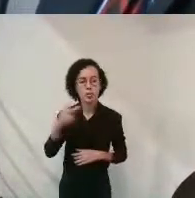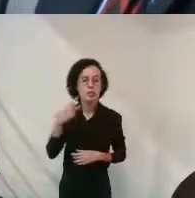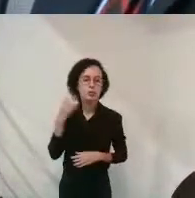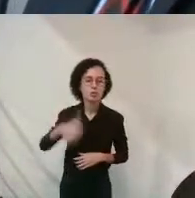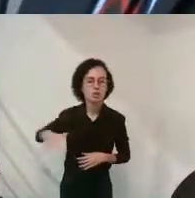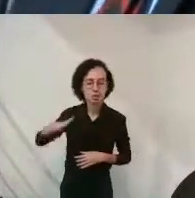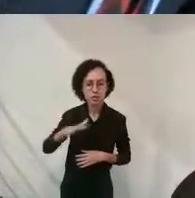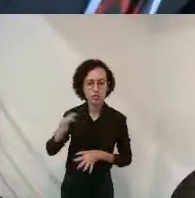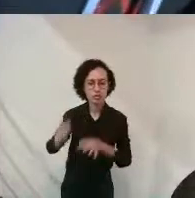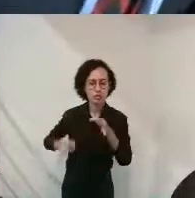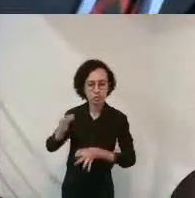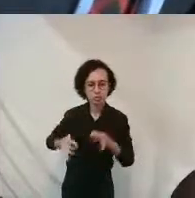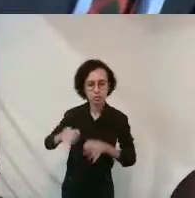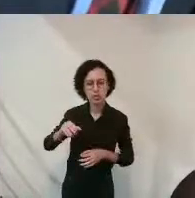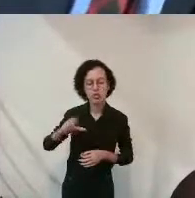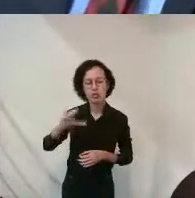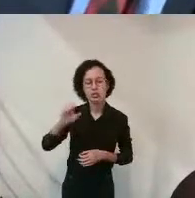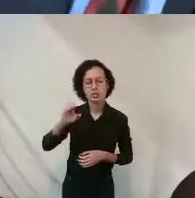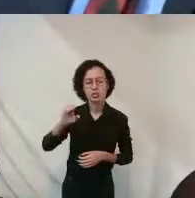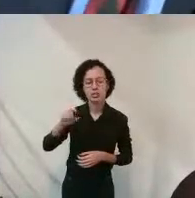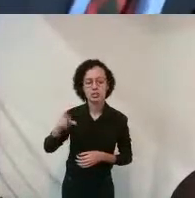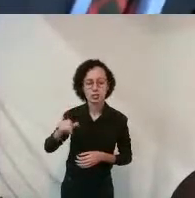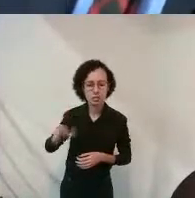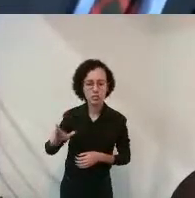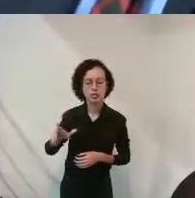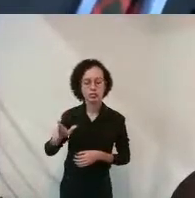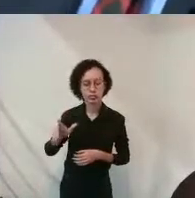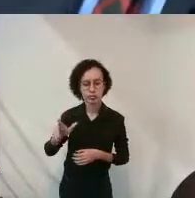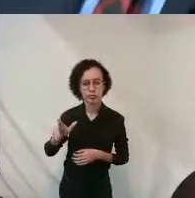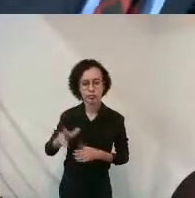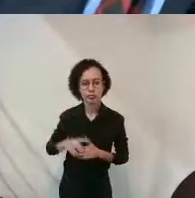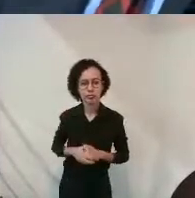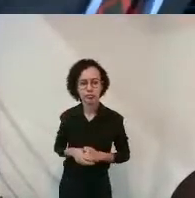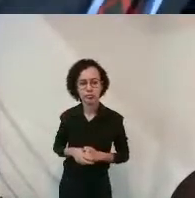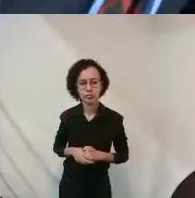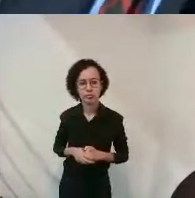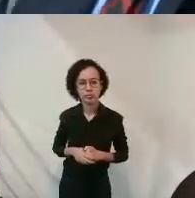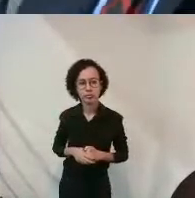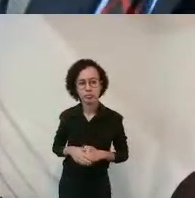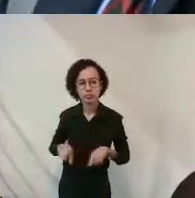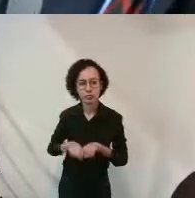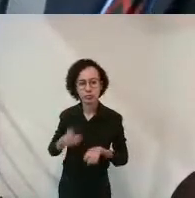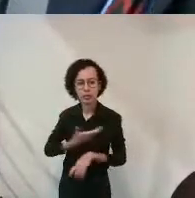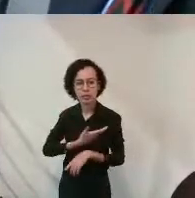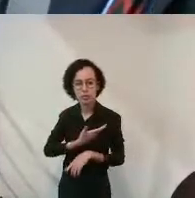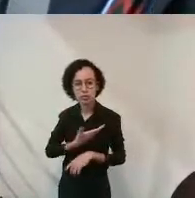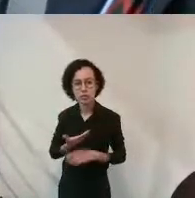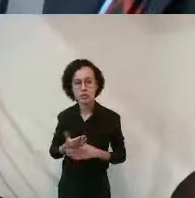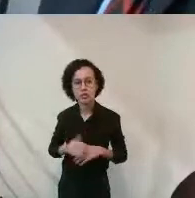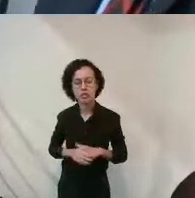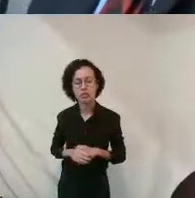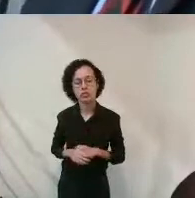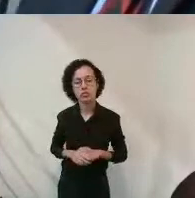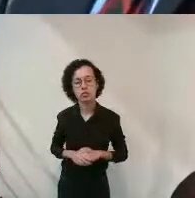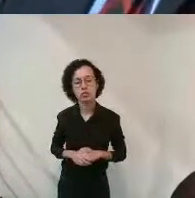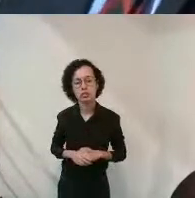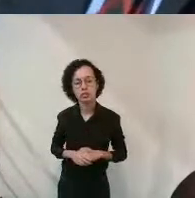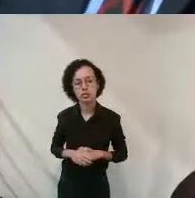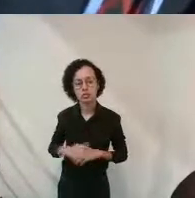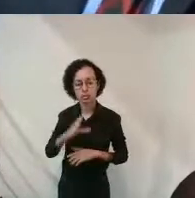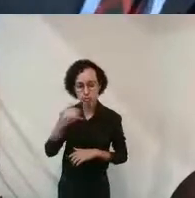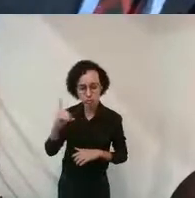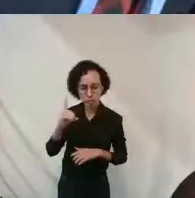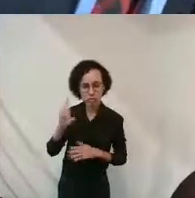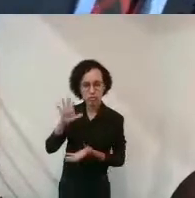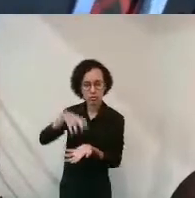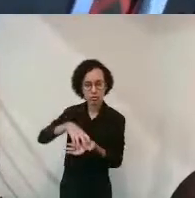de Justiça, doutor César. Eu faço na pessoa da minha querida colega Albeli, uma amiga, que é coordenadora do Centro